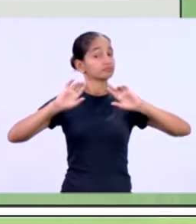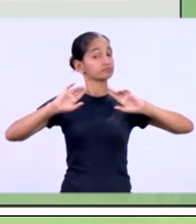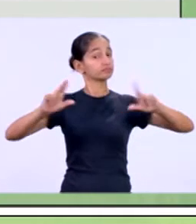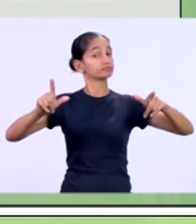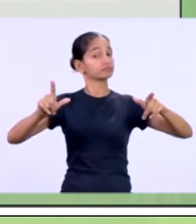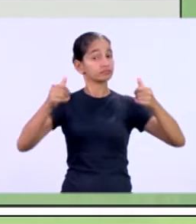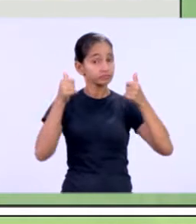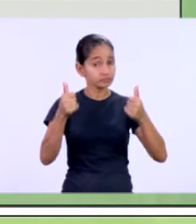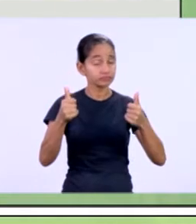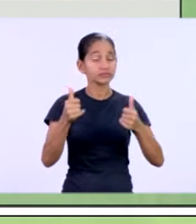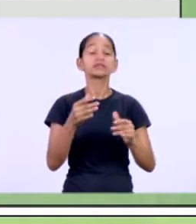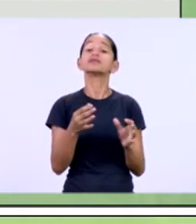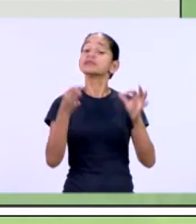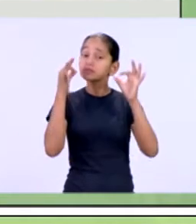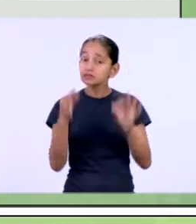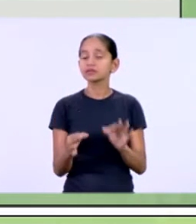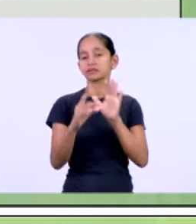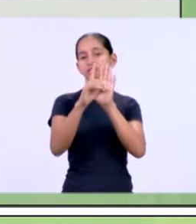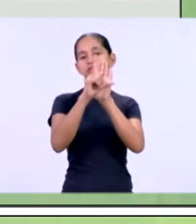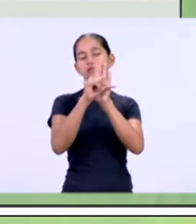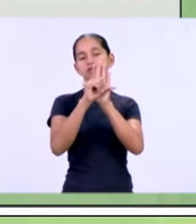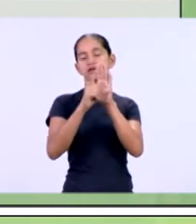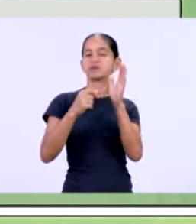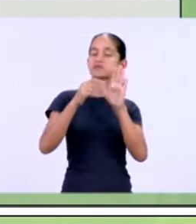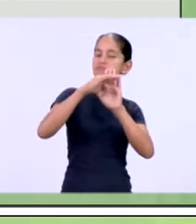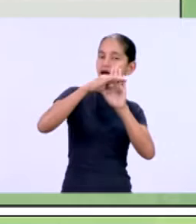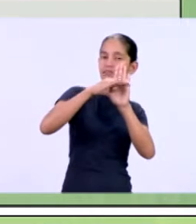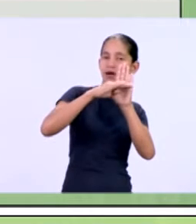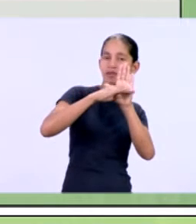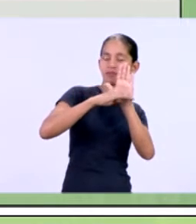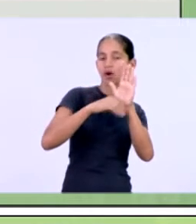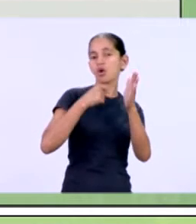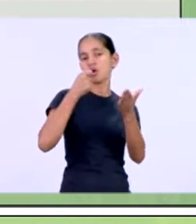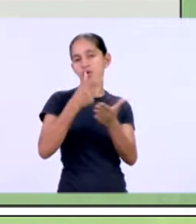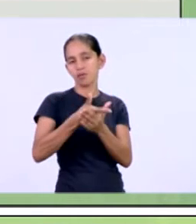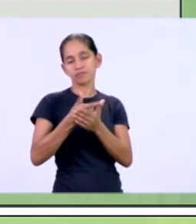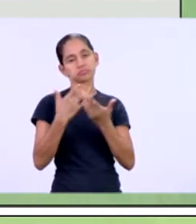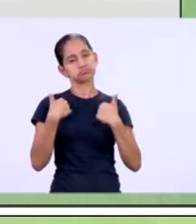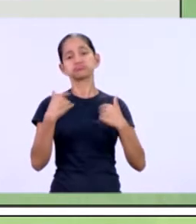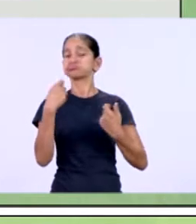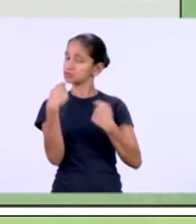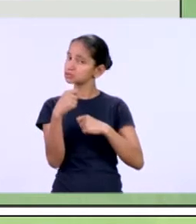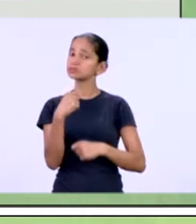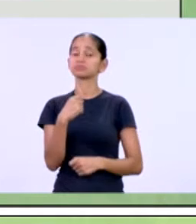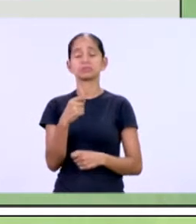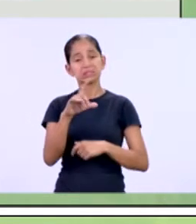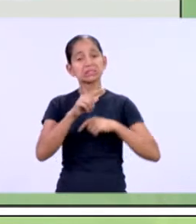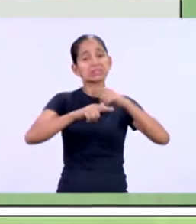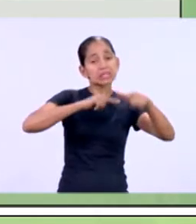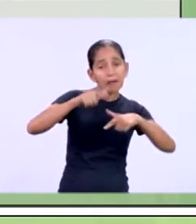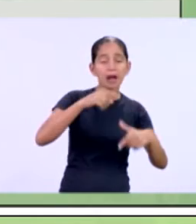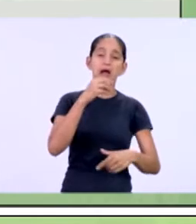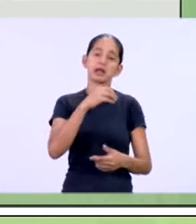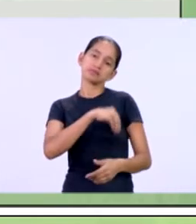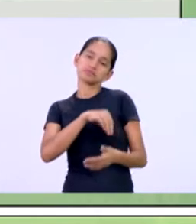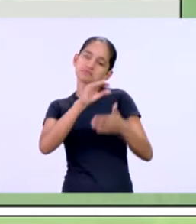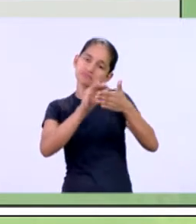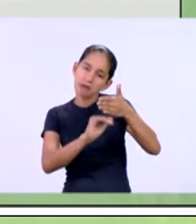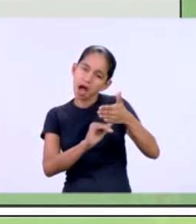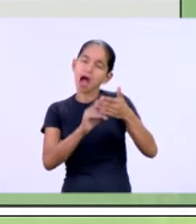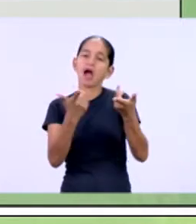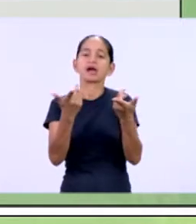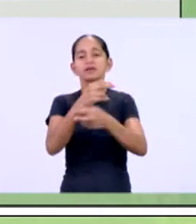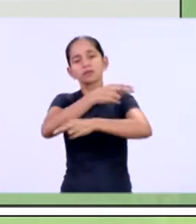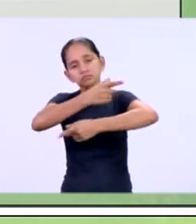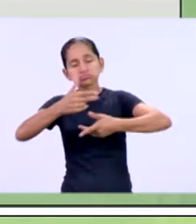os elementos dele vai estar na lei. Então você só vai ser obrigado a pagar aquilo que tiver na lei que você realmente é obrigado a pagar. Você sempre vai